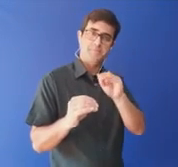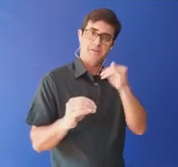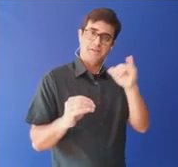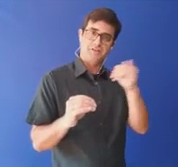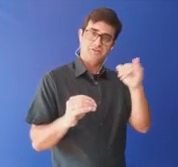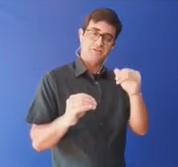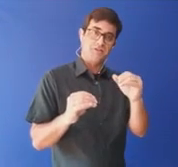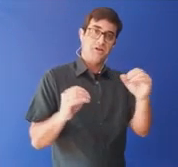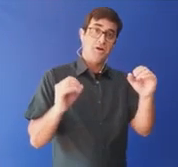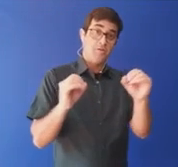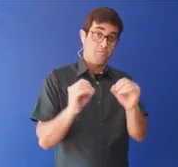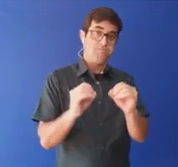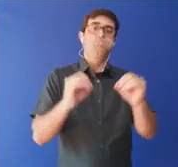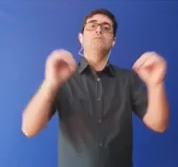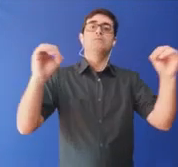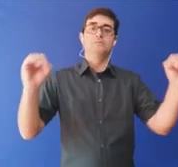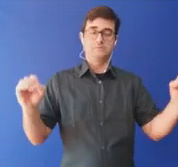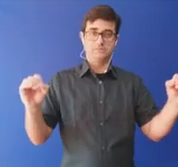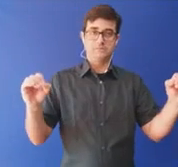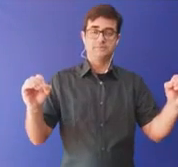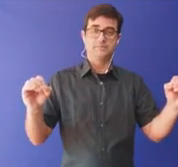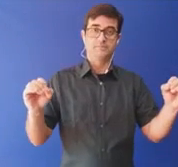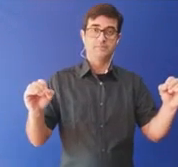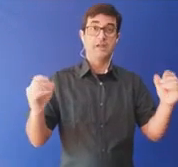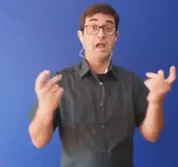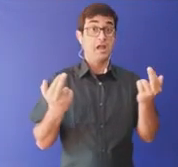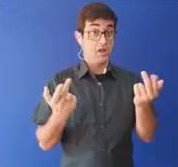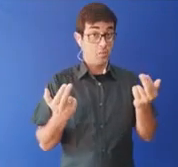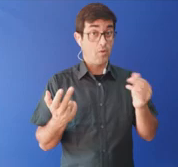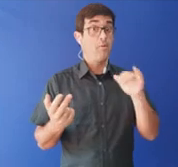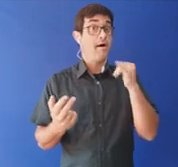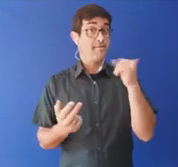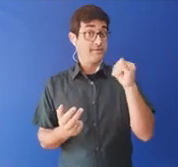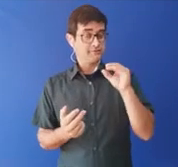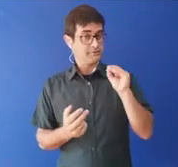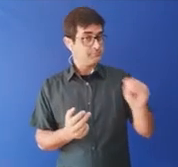foi liberada quando eles se aproximaram.